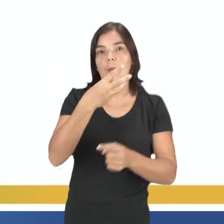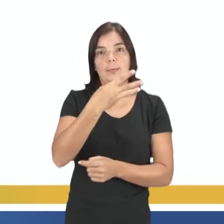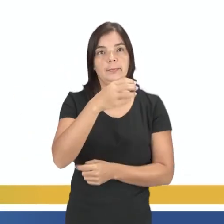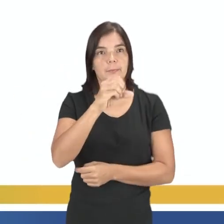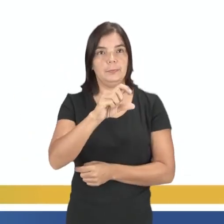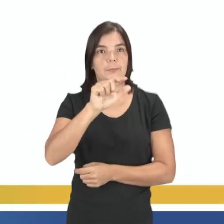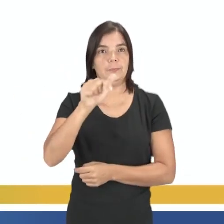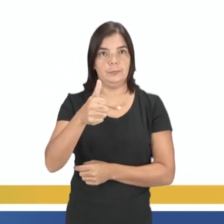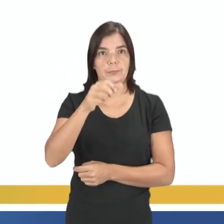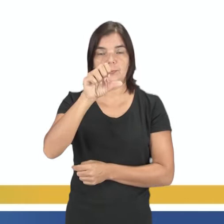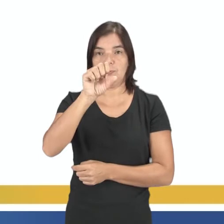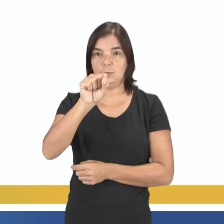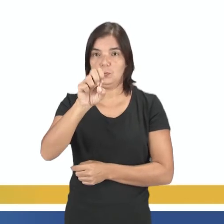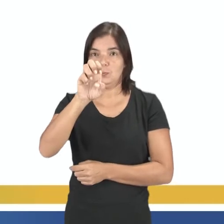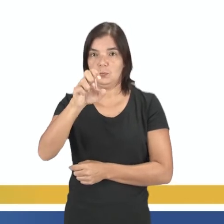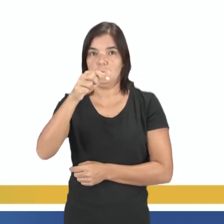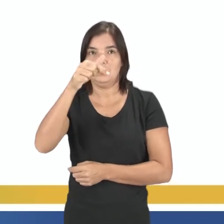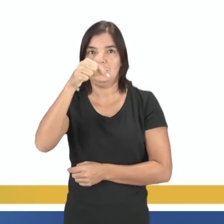dar